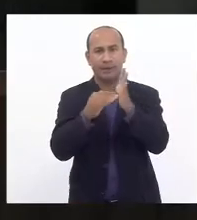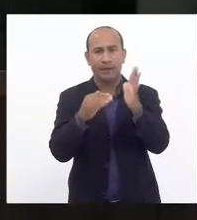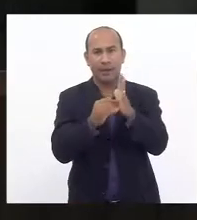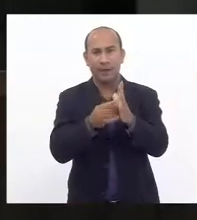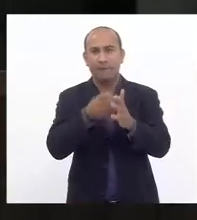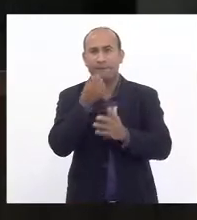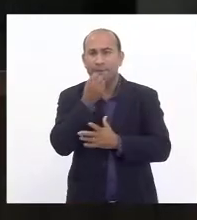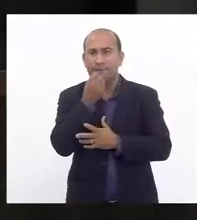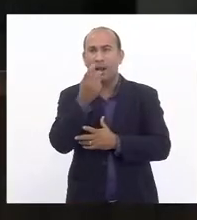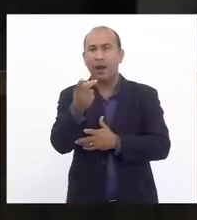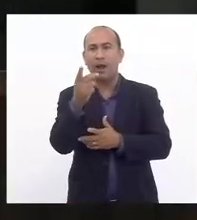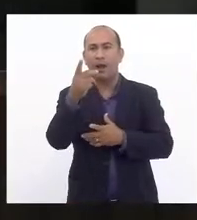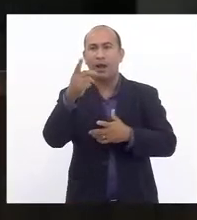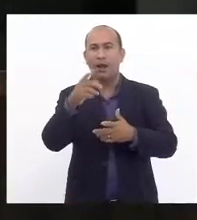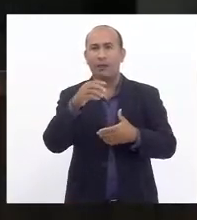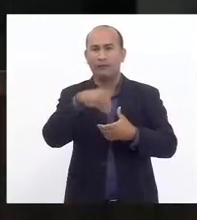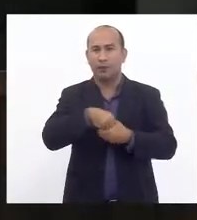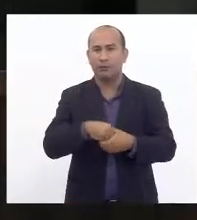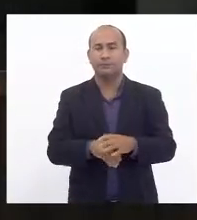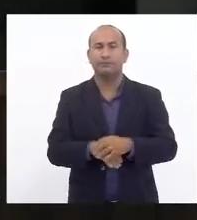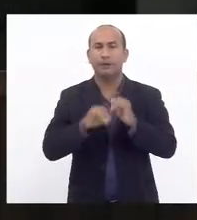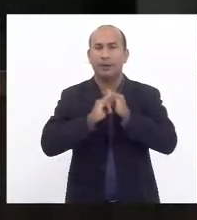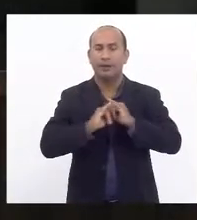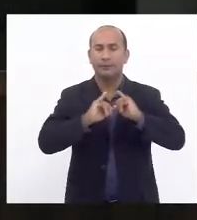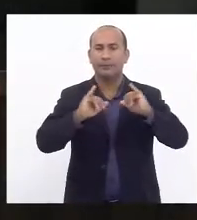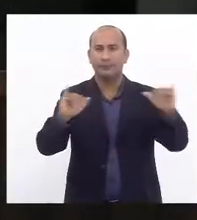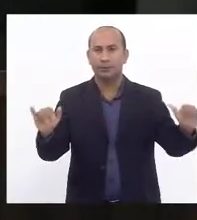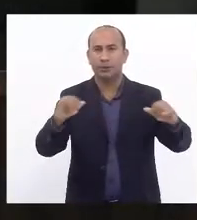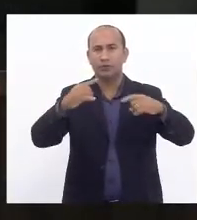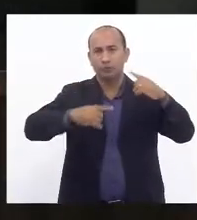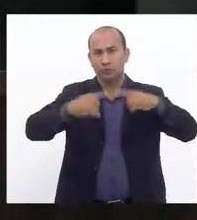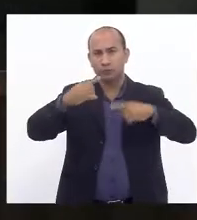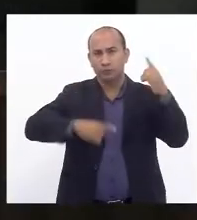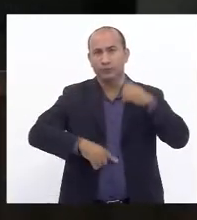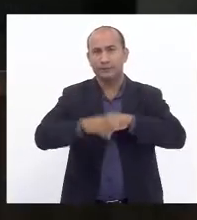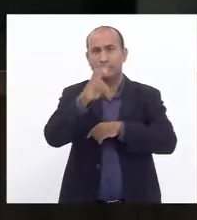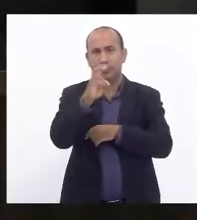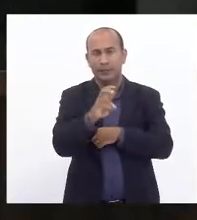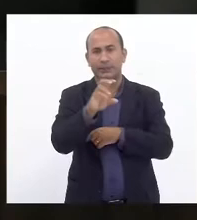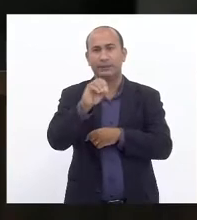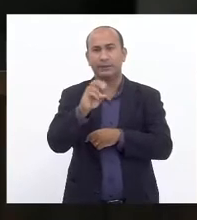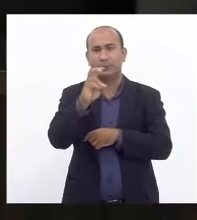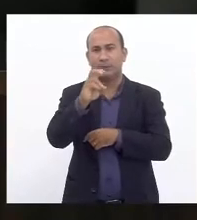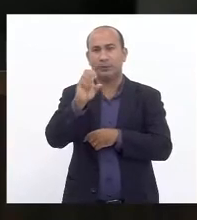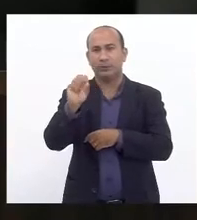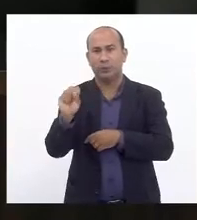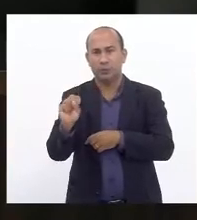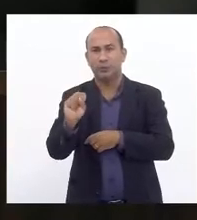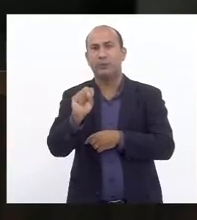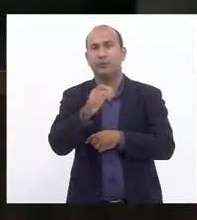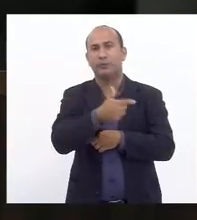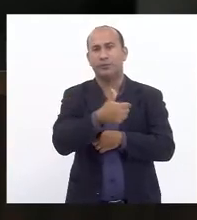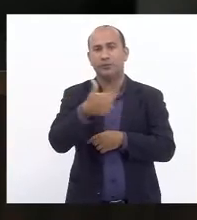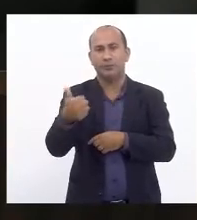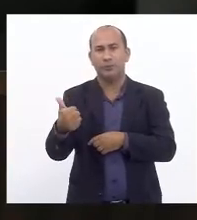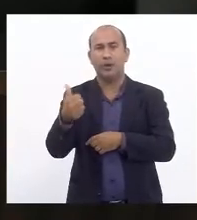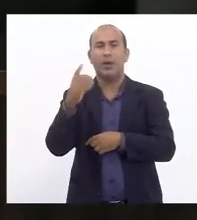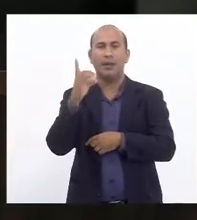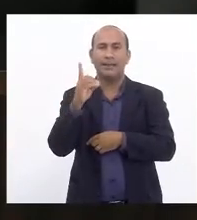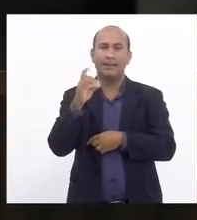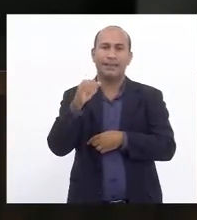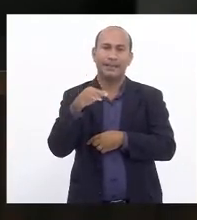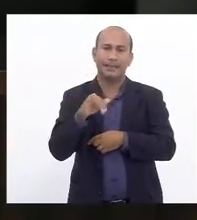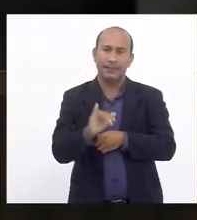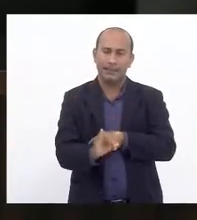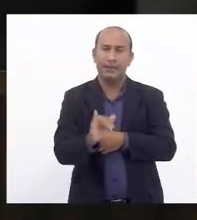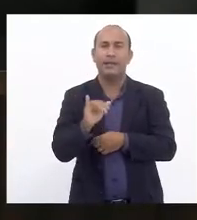Obrigado. Anuncio, em regime de urgência e discussão única, projeto de lei 5058 de 21, de autoria dos deputados Dani Monteiro, Eleomar